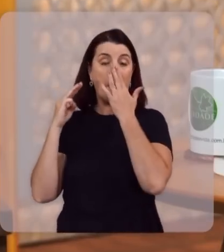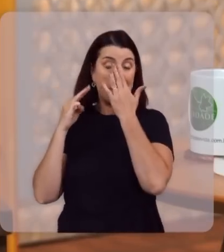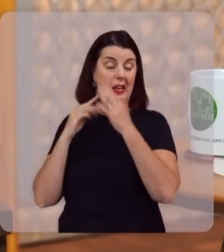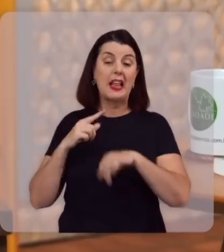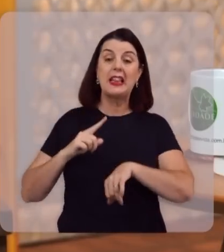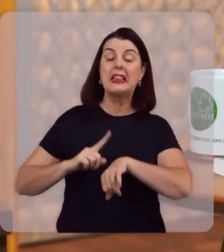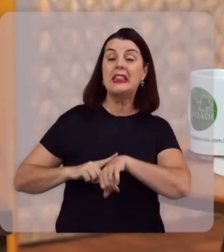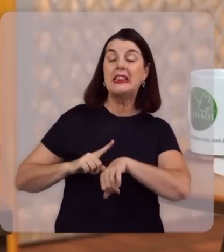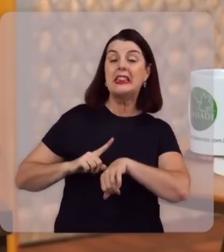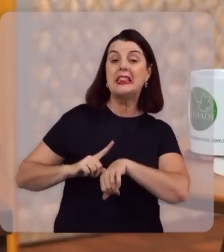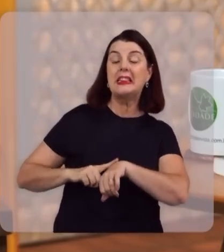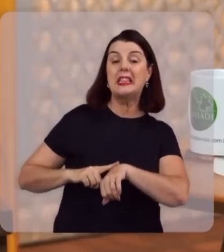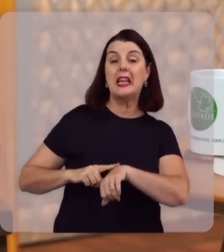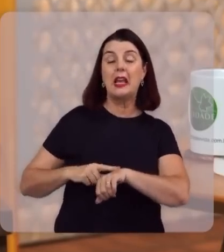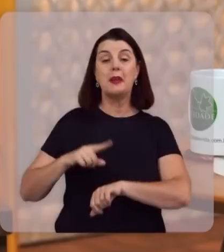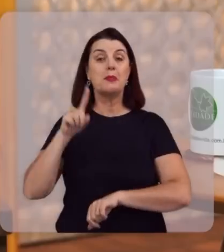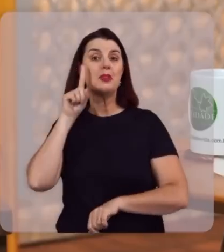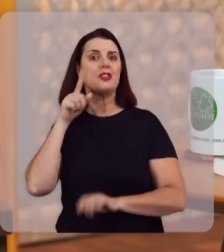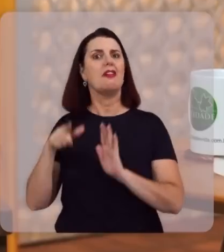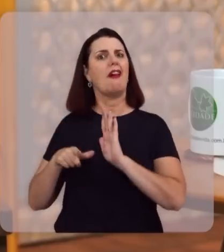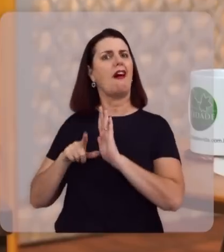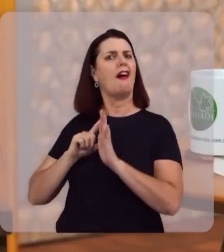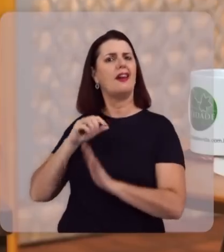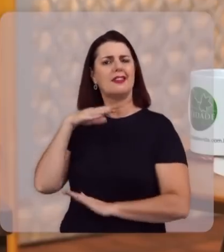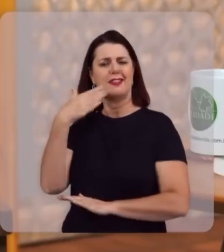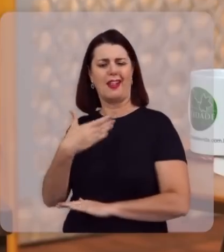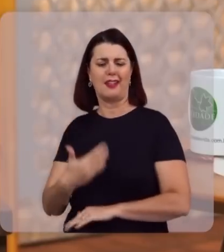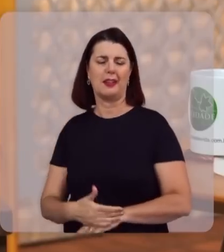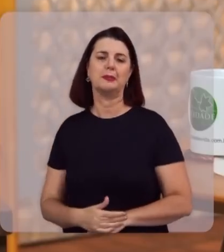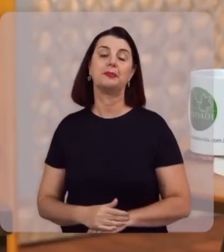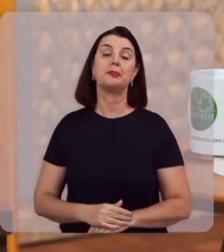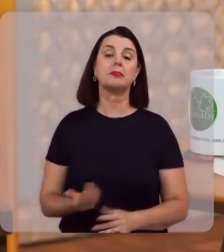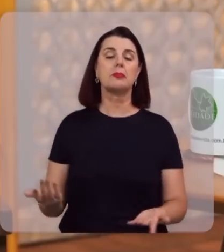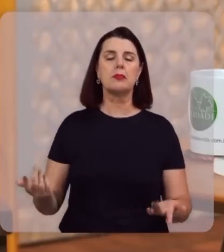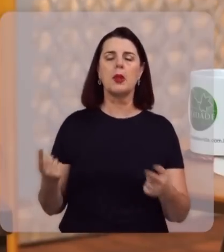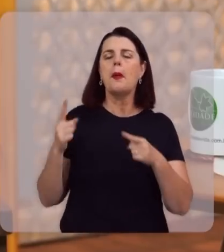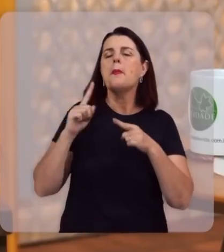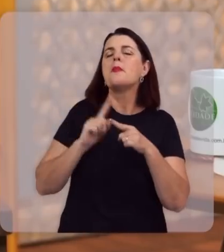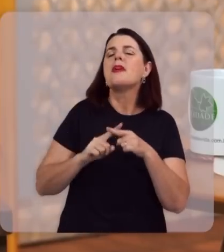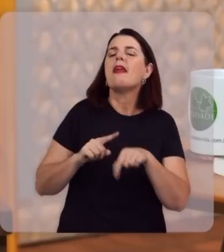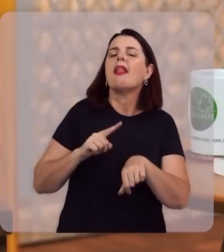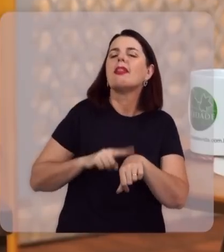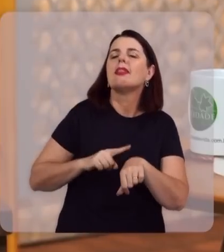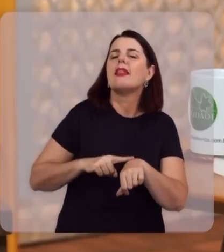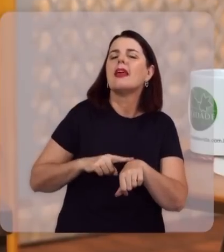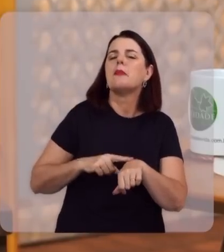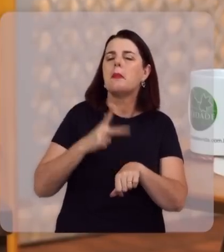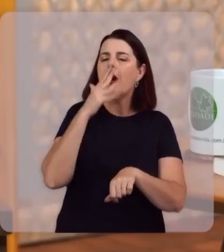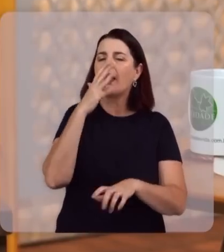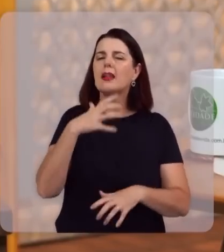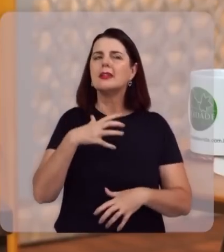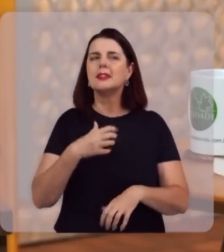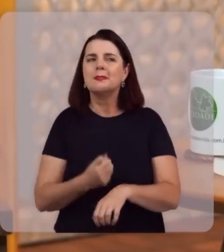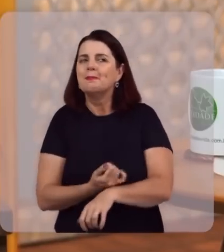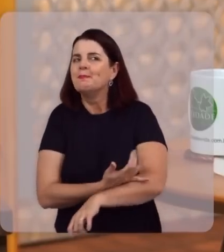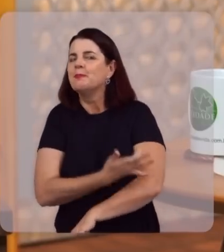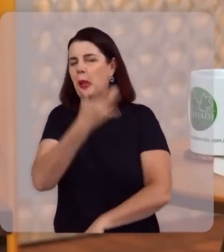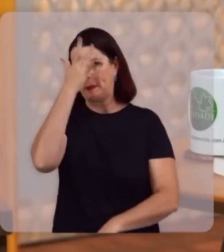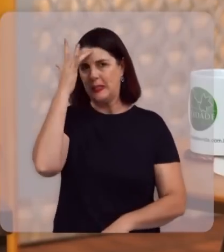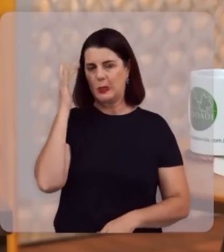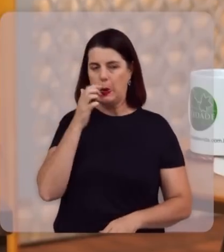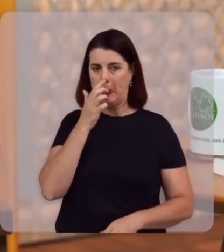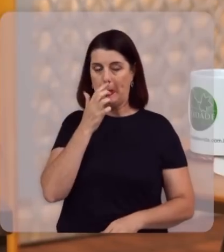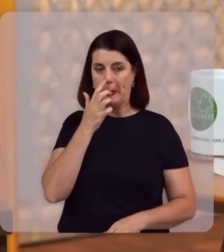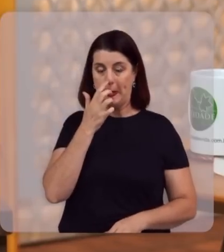né, desse período, desses dias que antecedem o Natal. Por que essa data mexe tanto com as